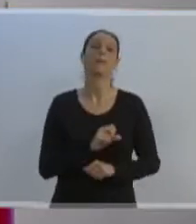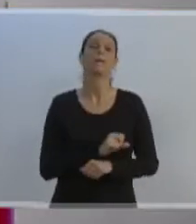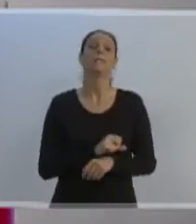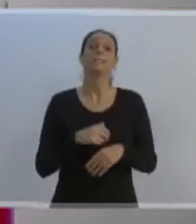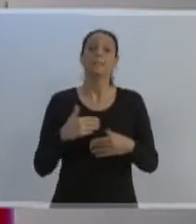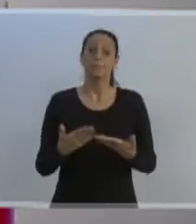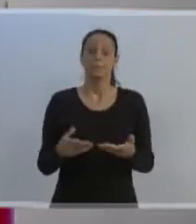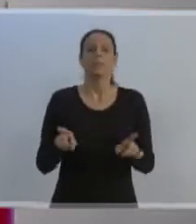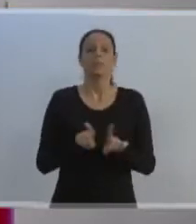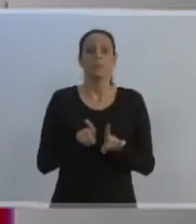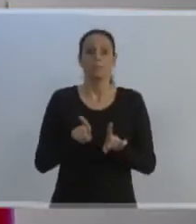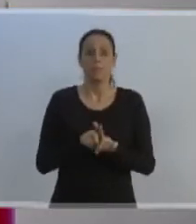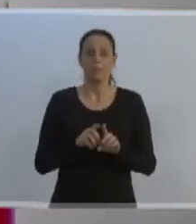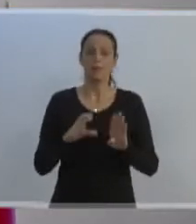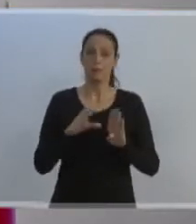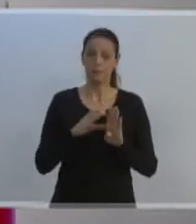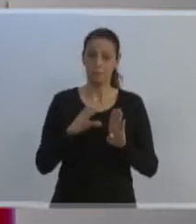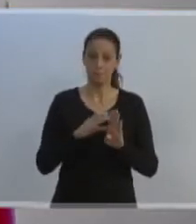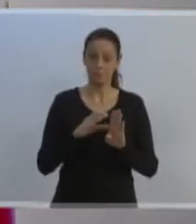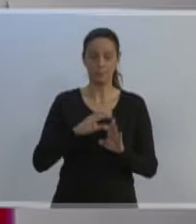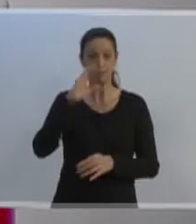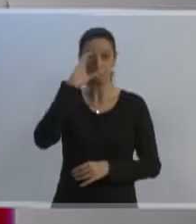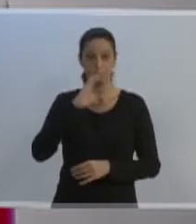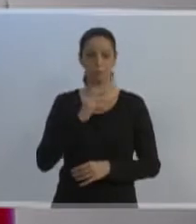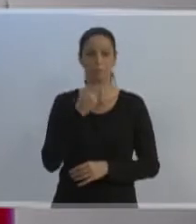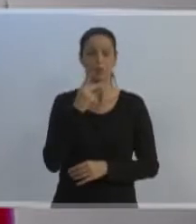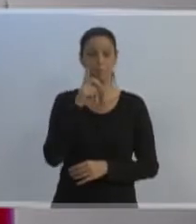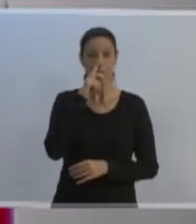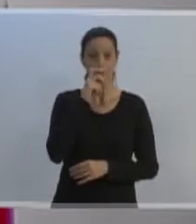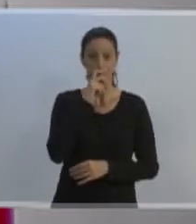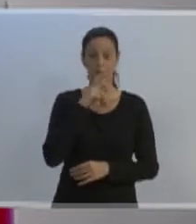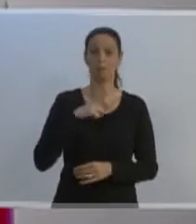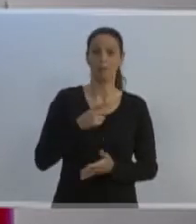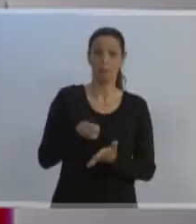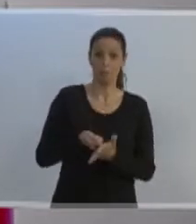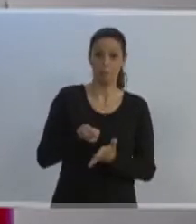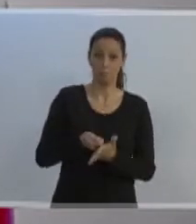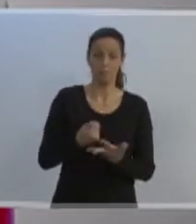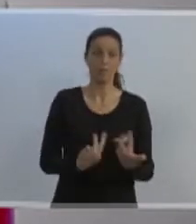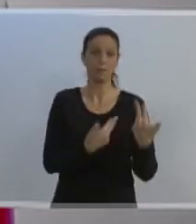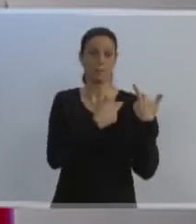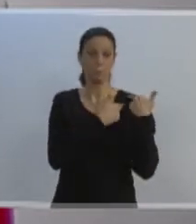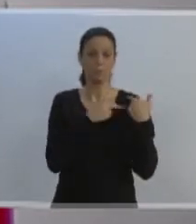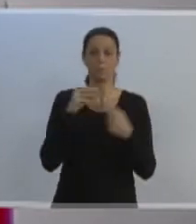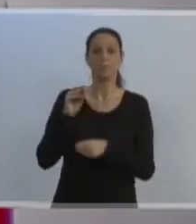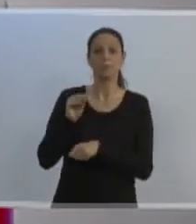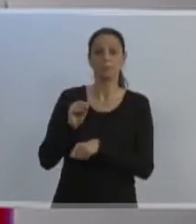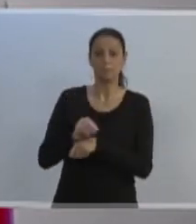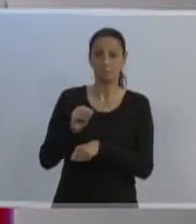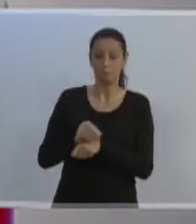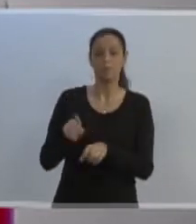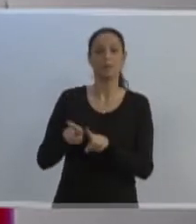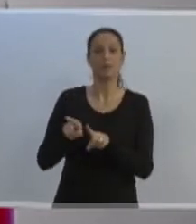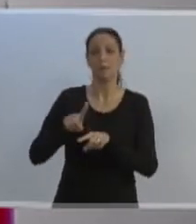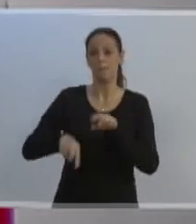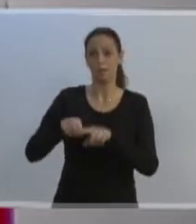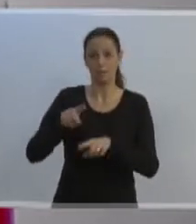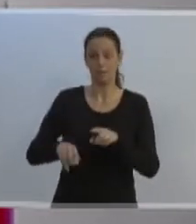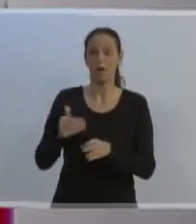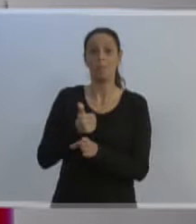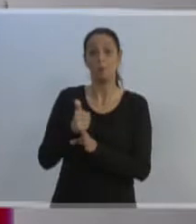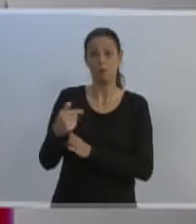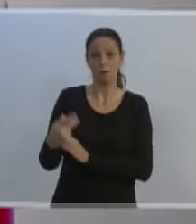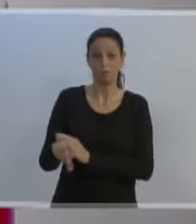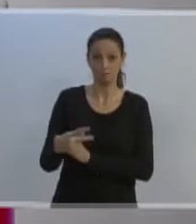mais, o Código Civil determina que os pais têm o dever e a responsabilidade do sustento material e moral de seus filhos. E